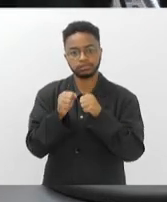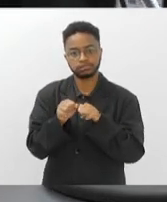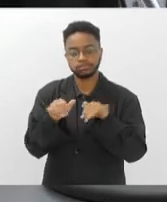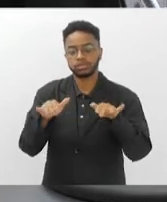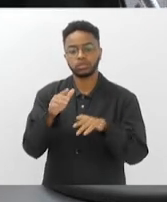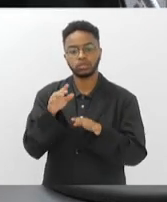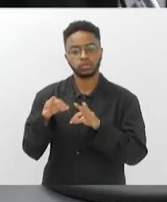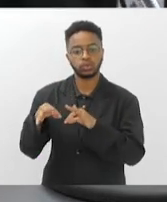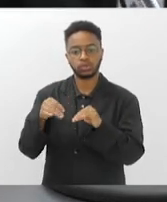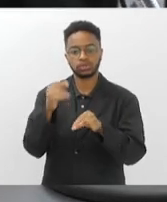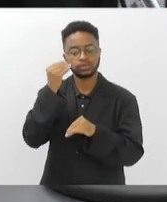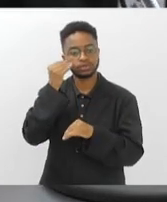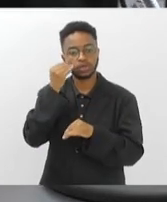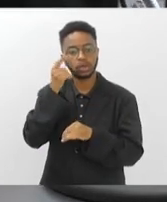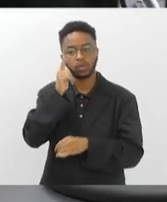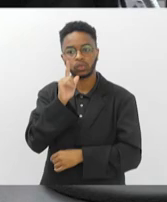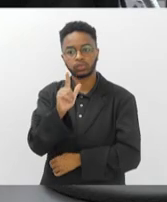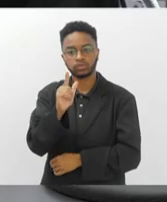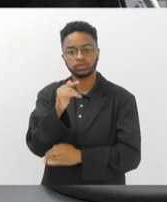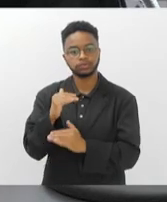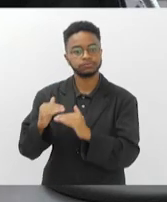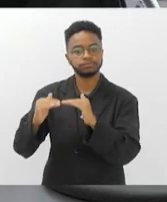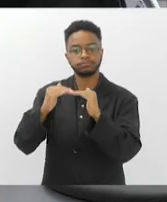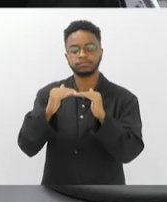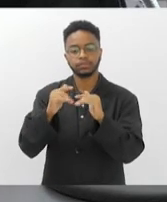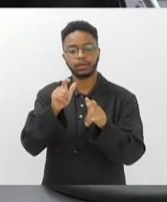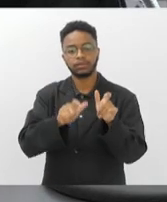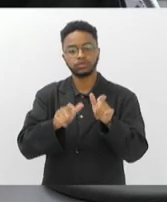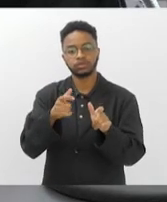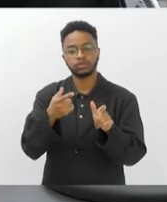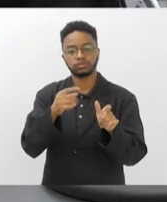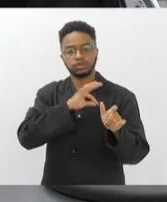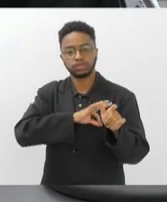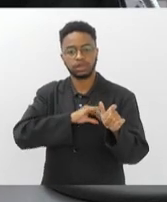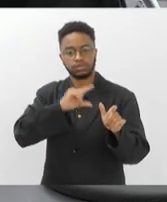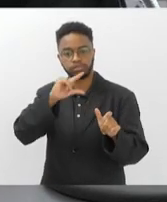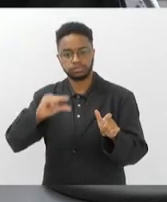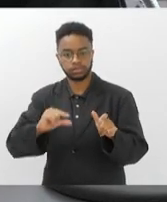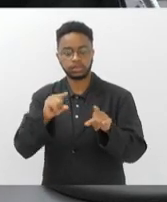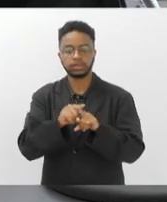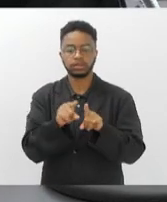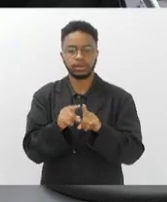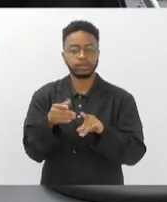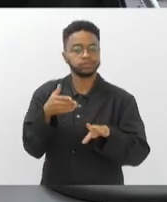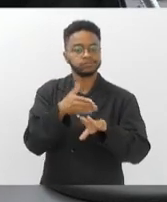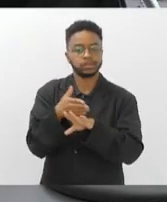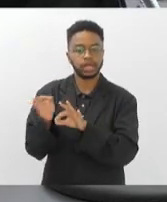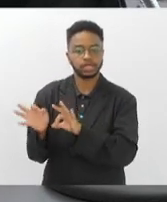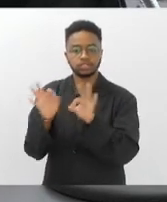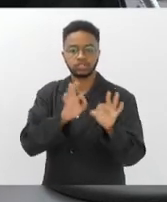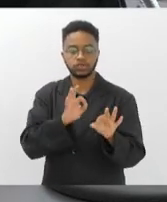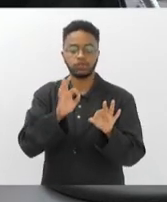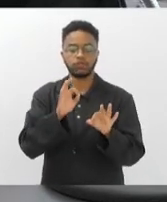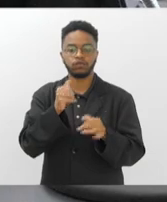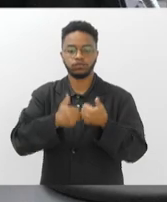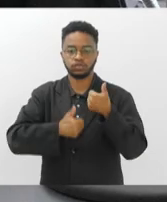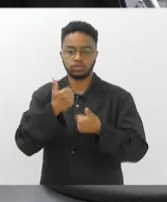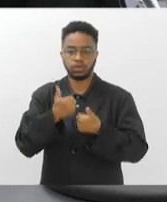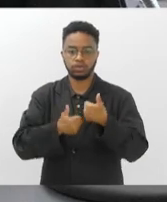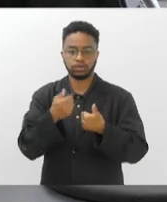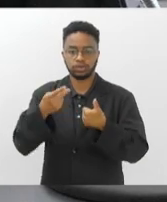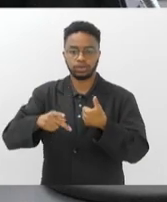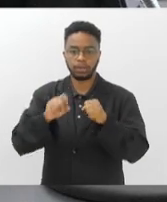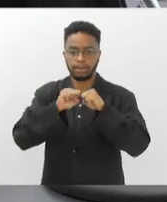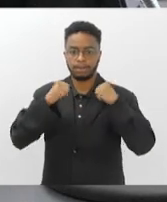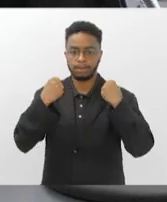equivalente acesso, equitativamente ao acesso de pessoas de baixa renda a todas as partidas de futebol ocorridas no Maracanã. E no